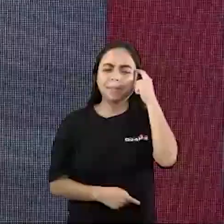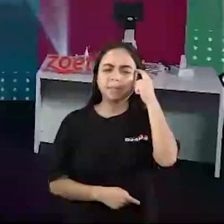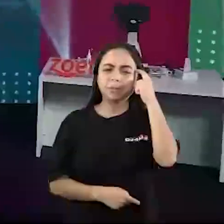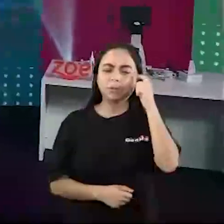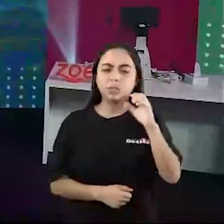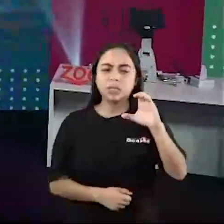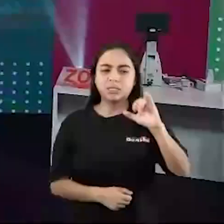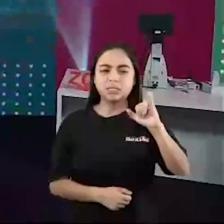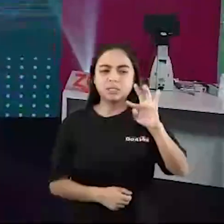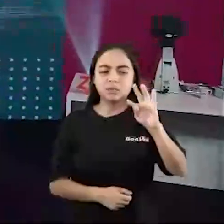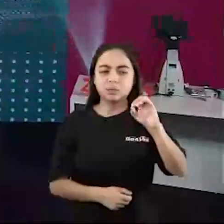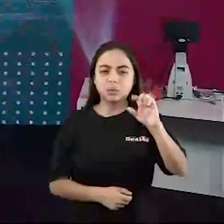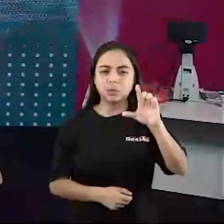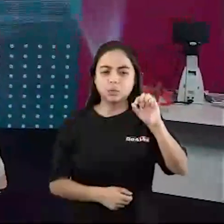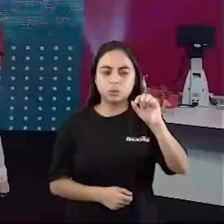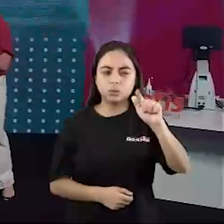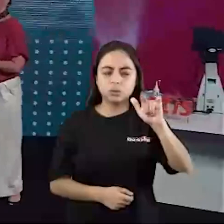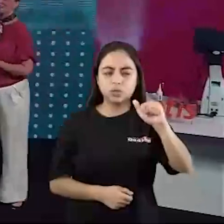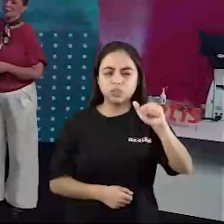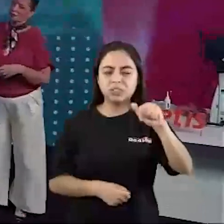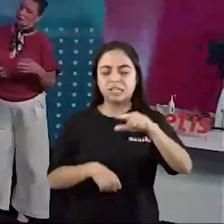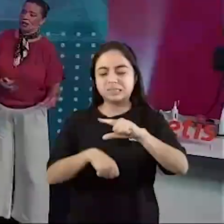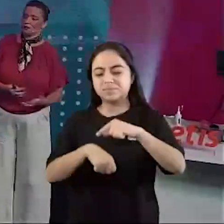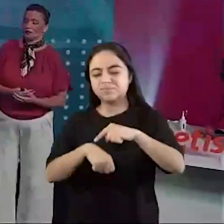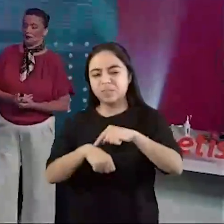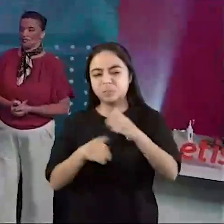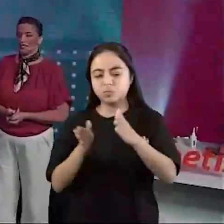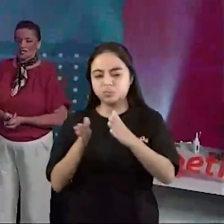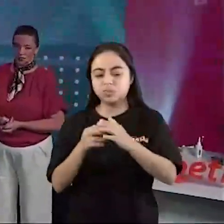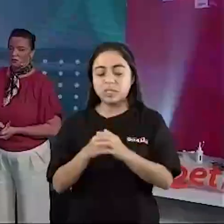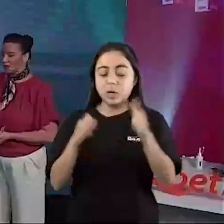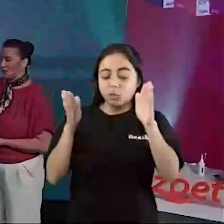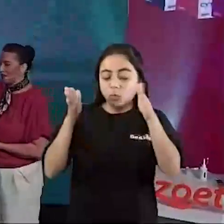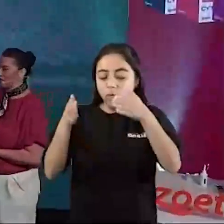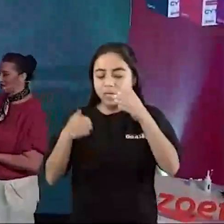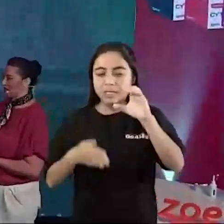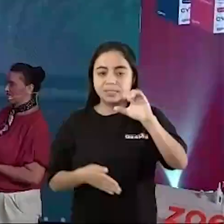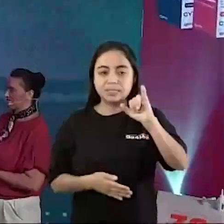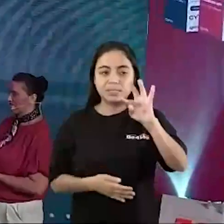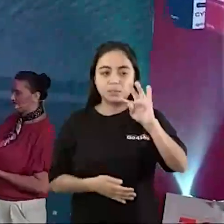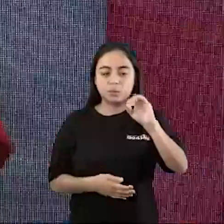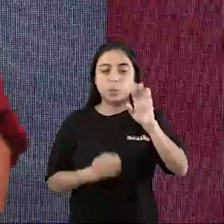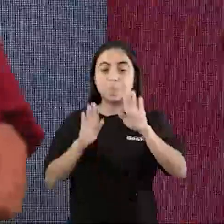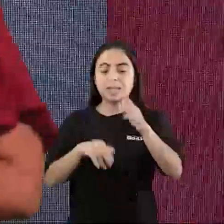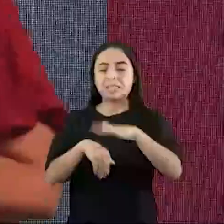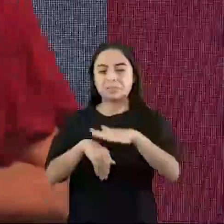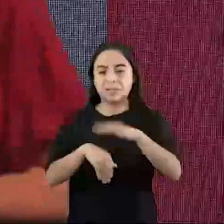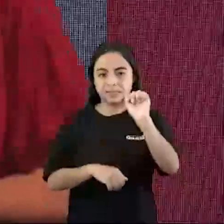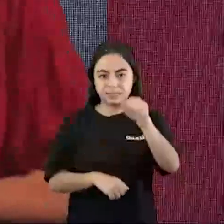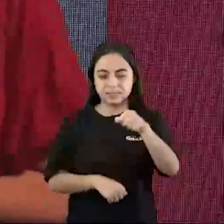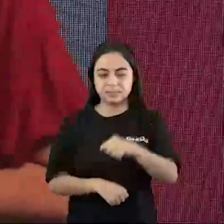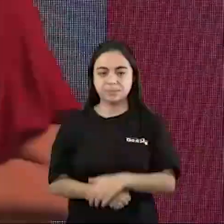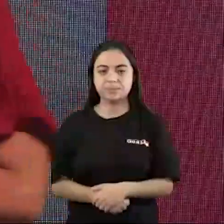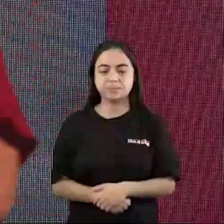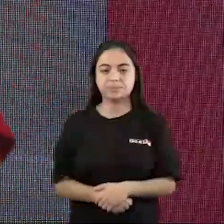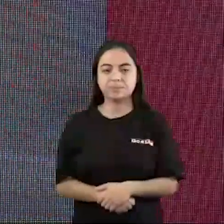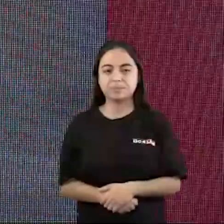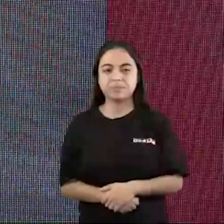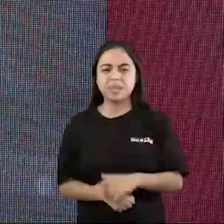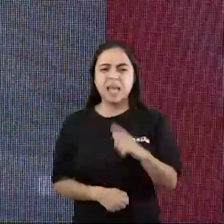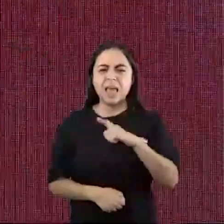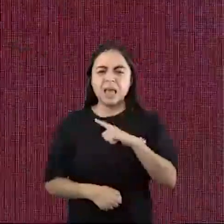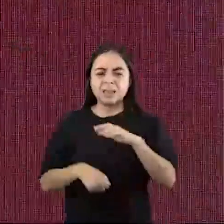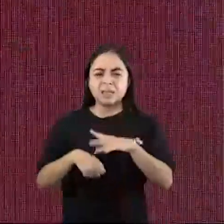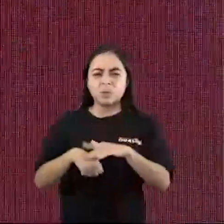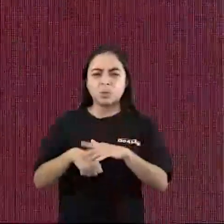da citologia, o nosso tempo é limitado, então eu foquei muito mais na cito, mas eu faço sim. Tá ótimo. Existe alguma doença